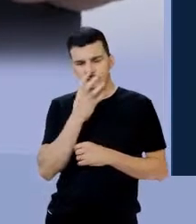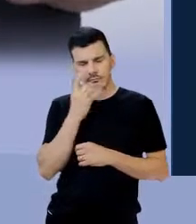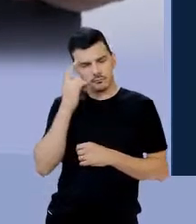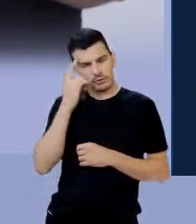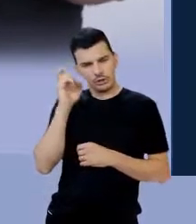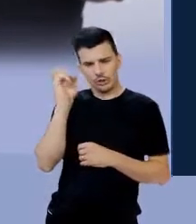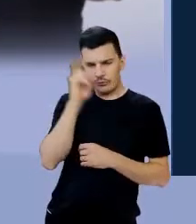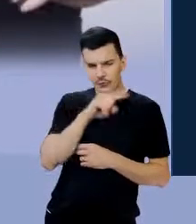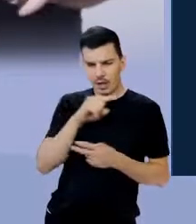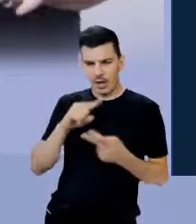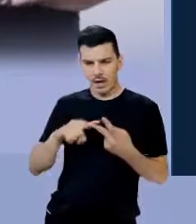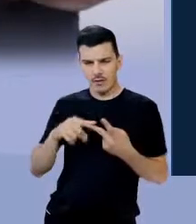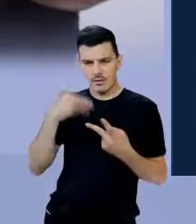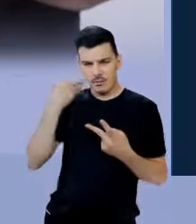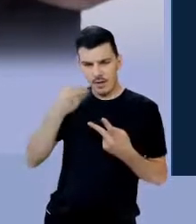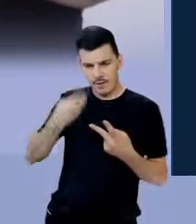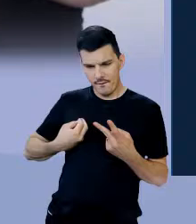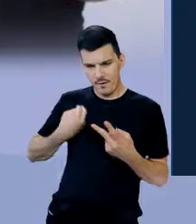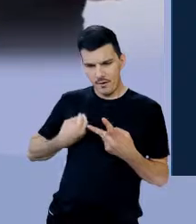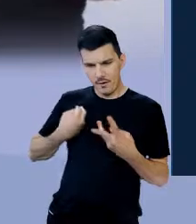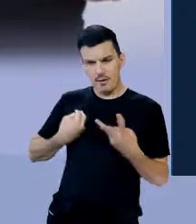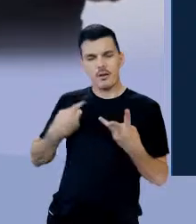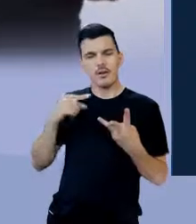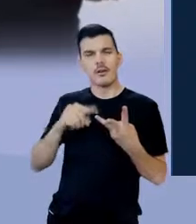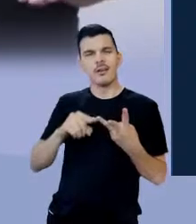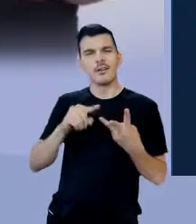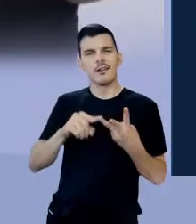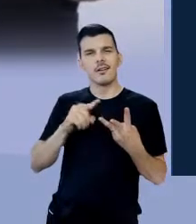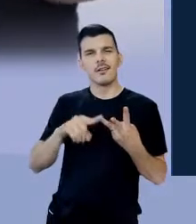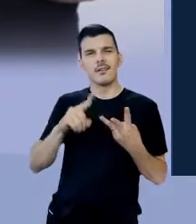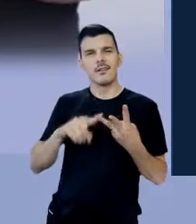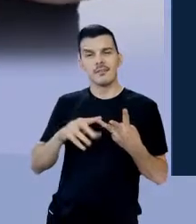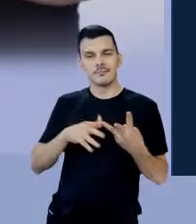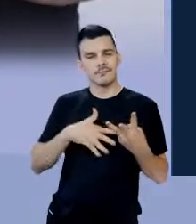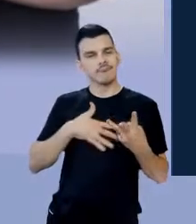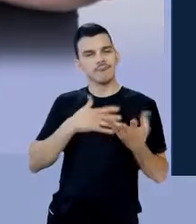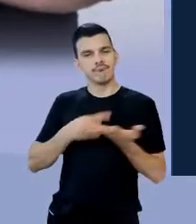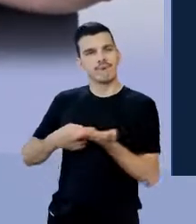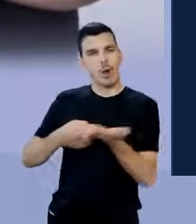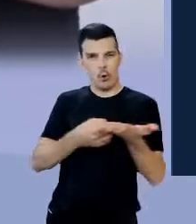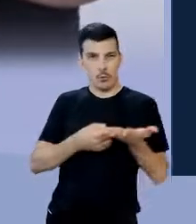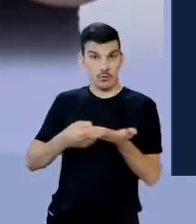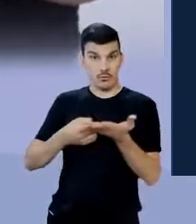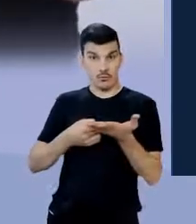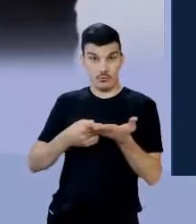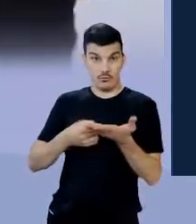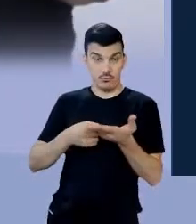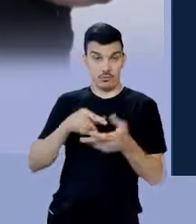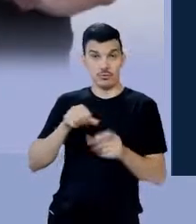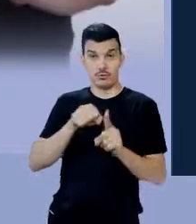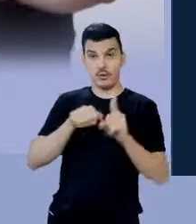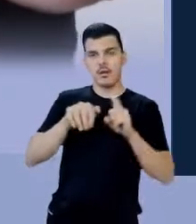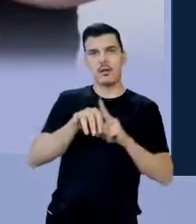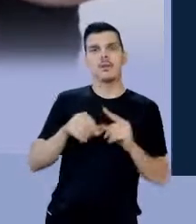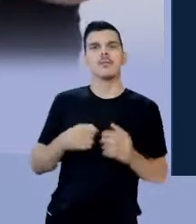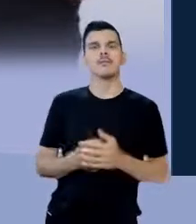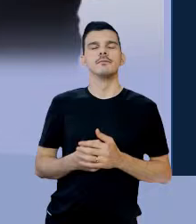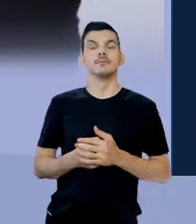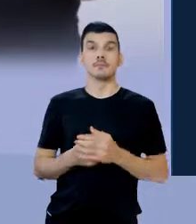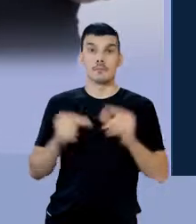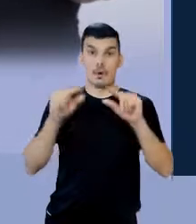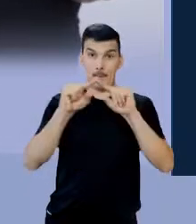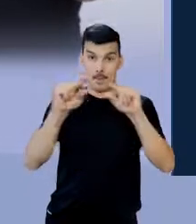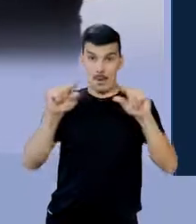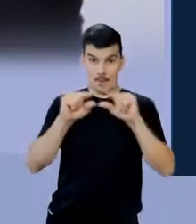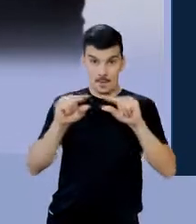as dificuldades, as vivências e, sobretudo, as convenções desse período. Convencionou-se, na época, dividir